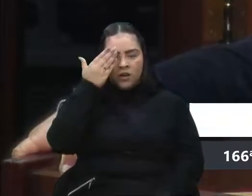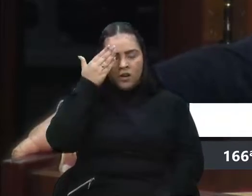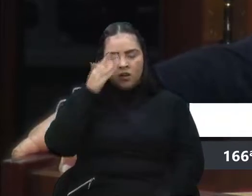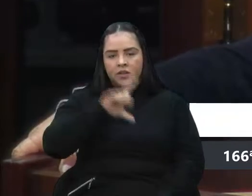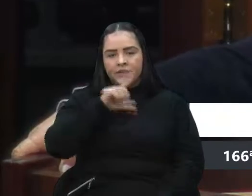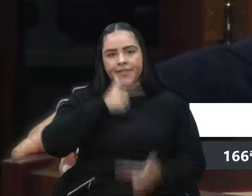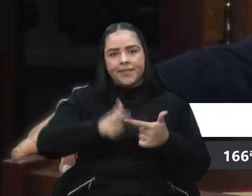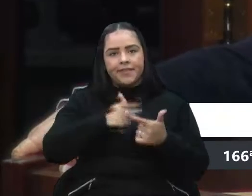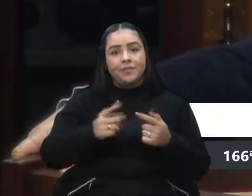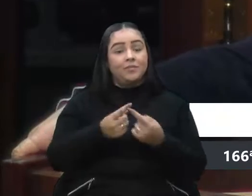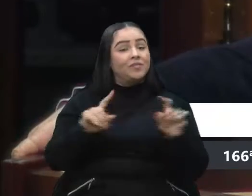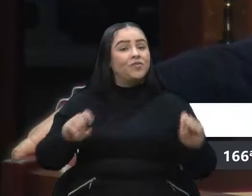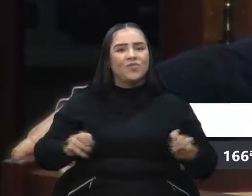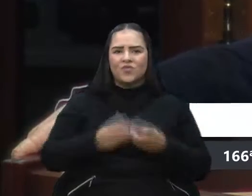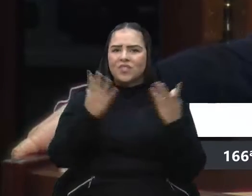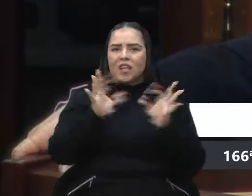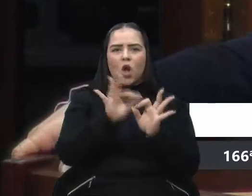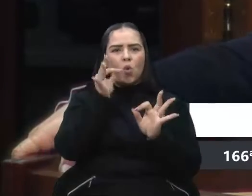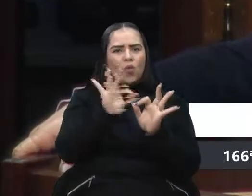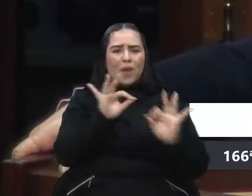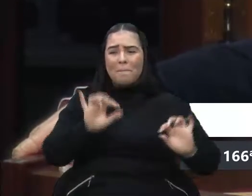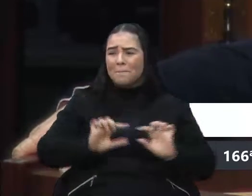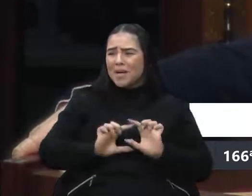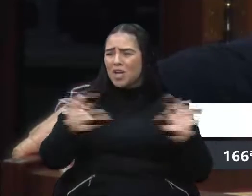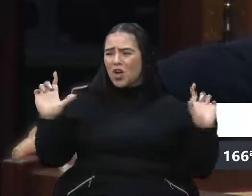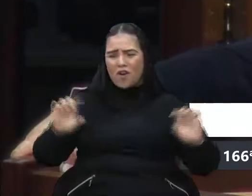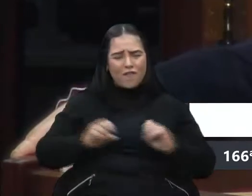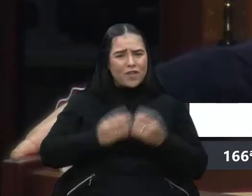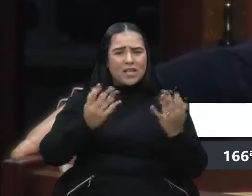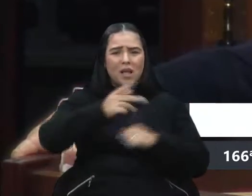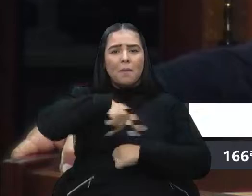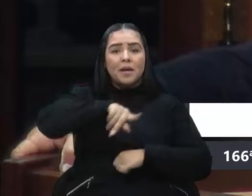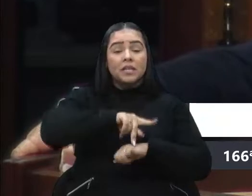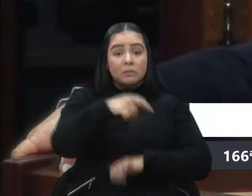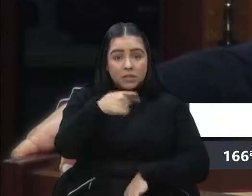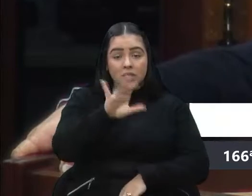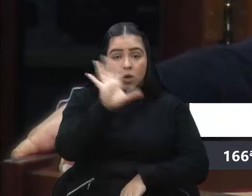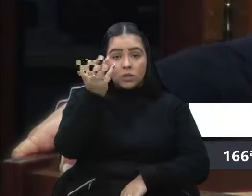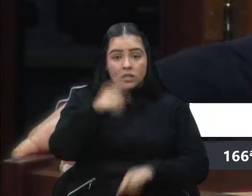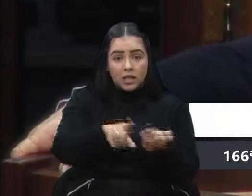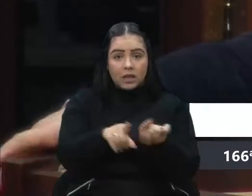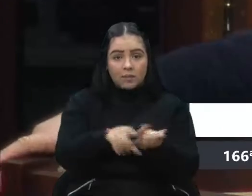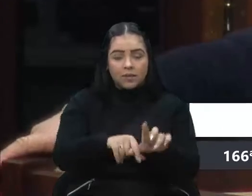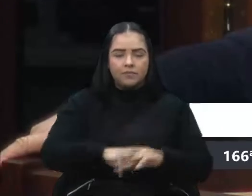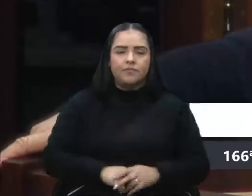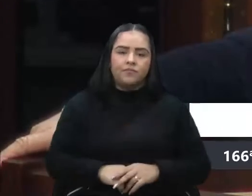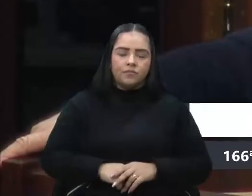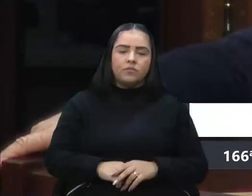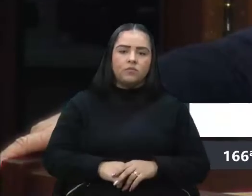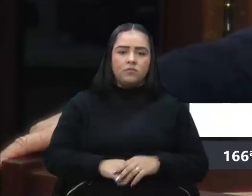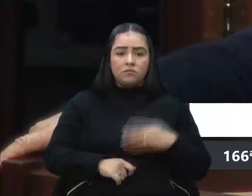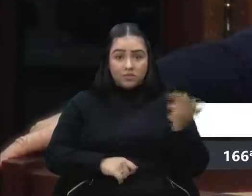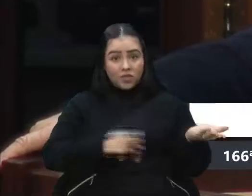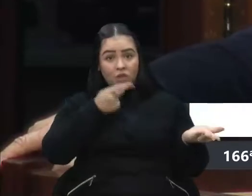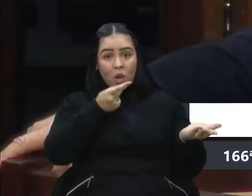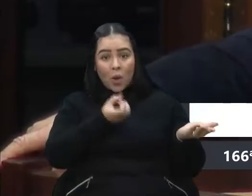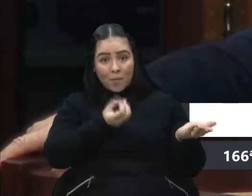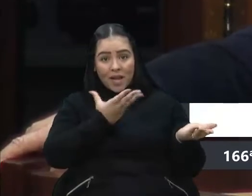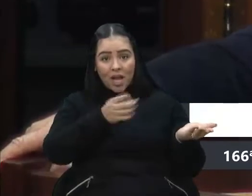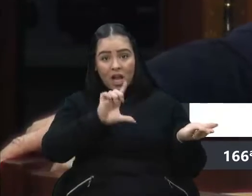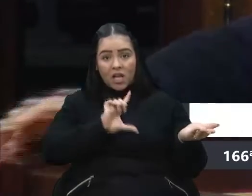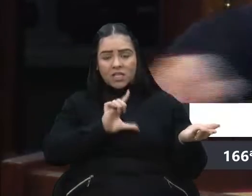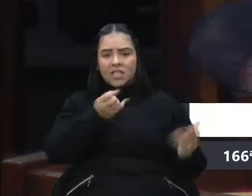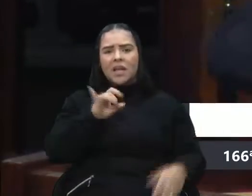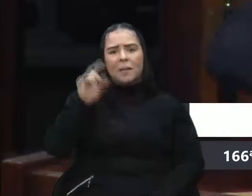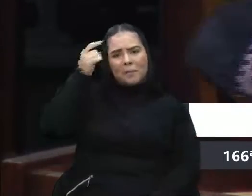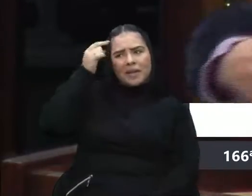a nossa festa da uva, a maior festa do país, também precisa acontecer. Bertotto colocou muito bem, quem pensa